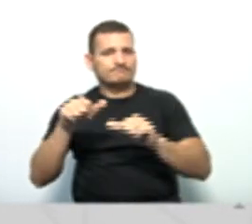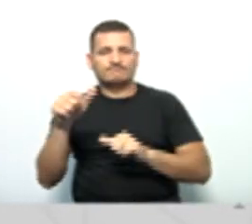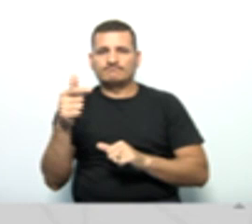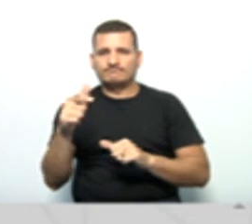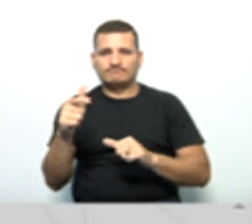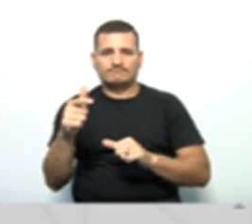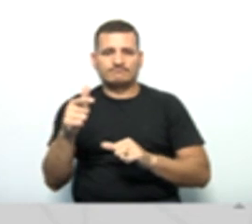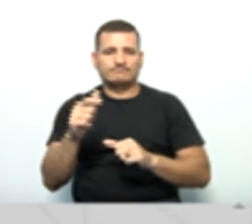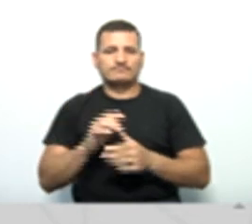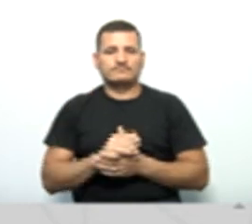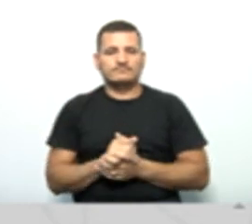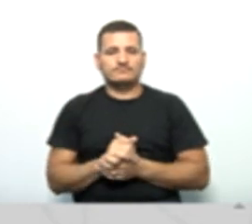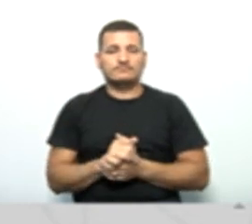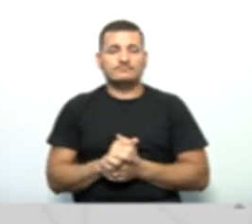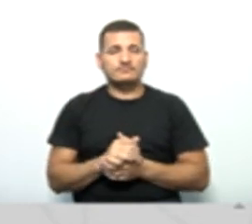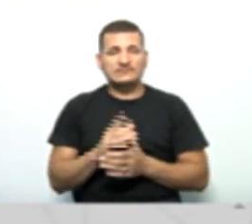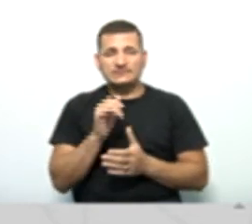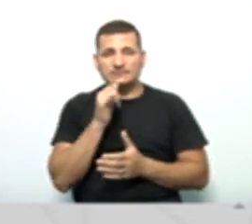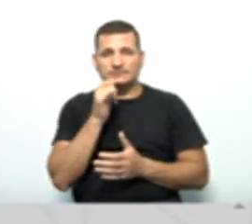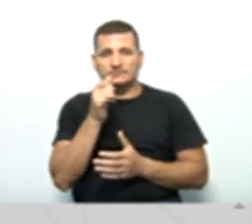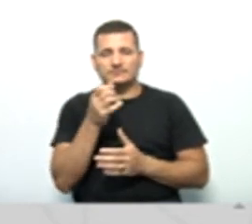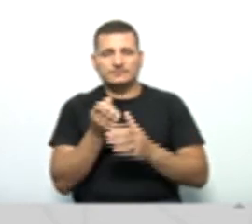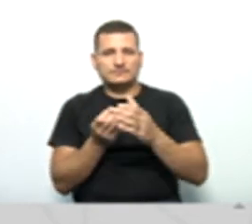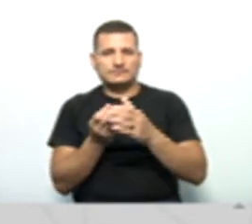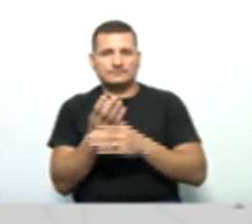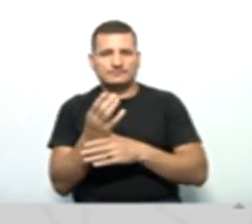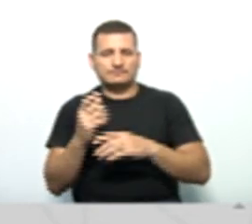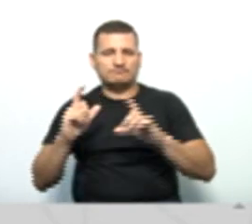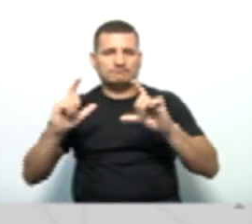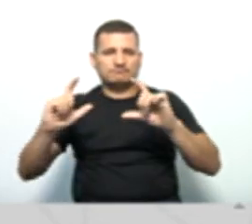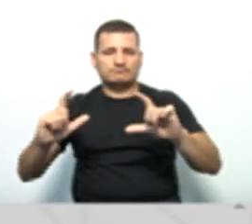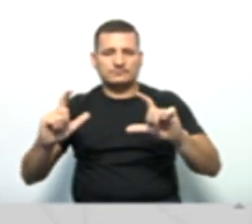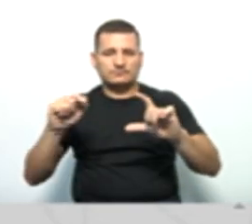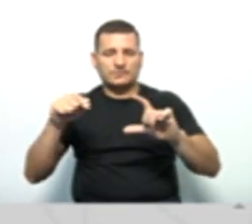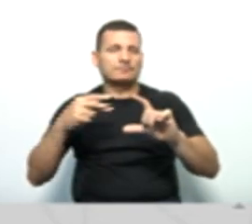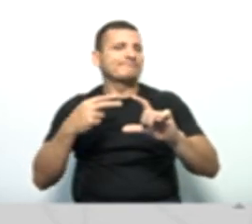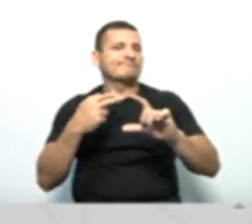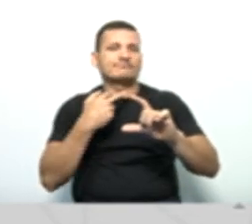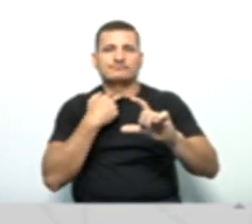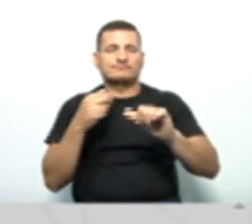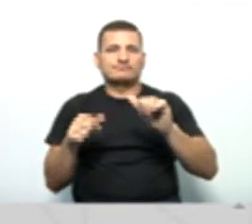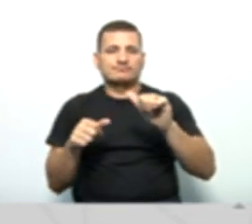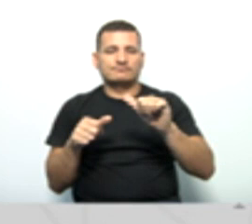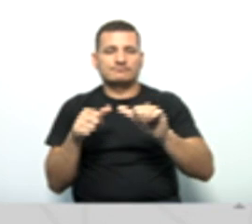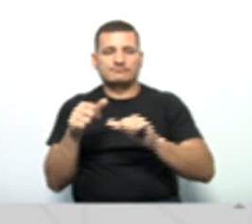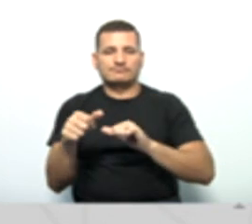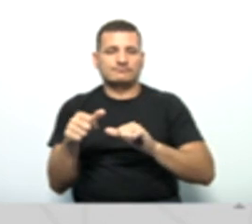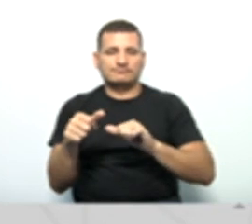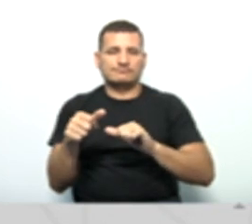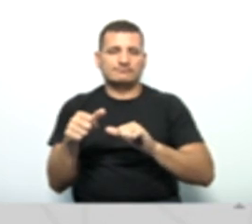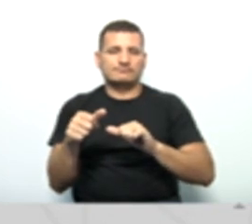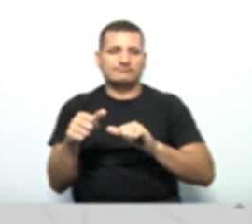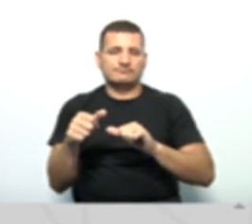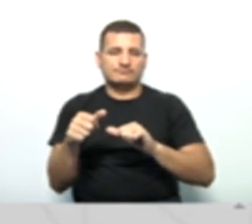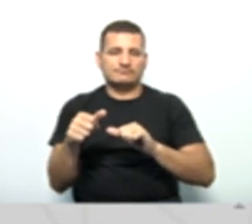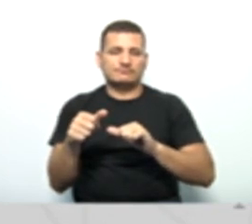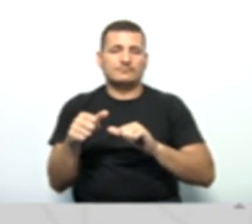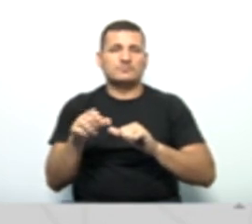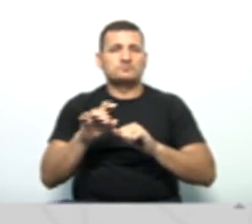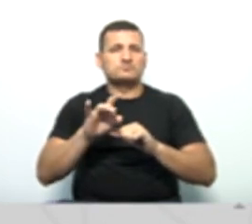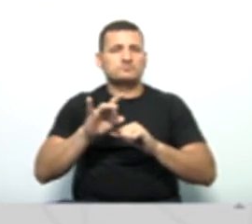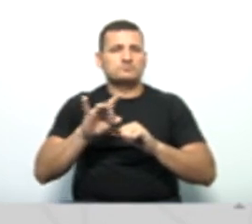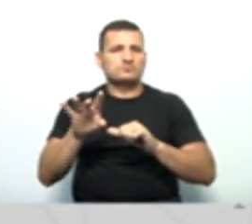vez que você cria uma tupla, você não pode modificá-la. É read online, ou seja, somente